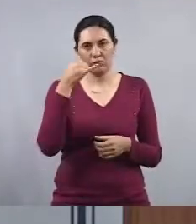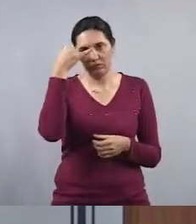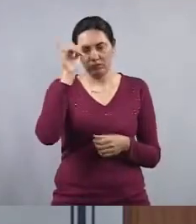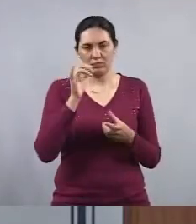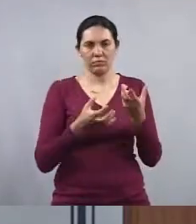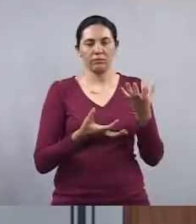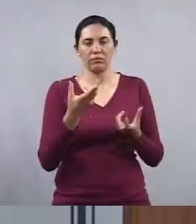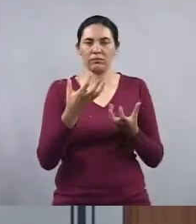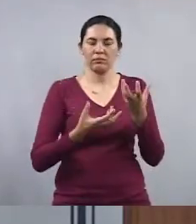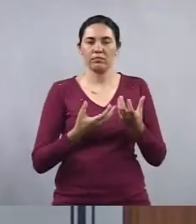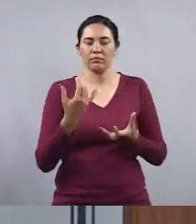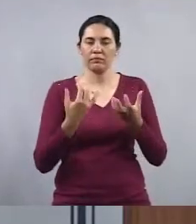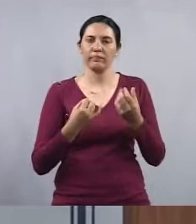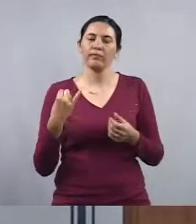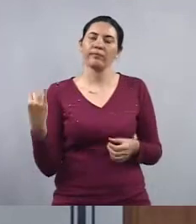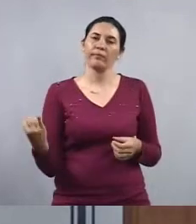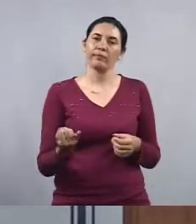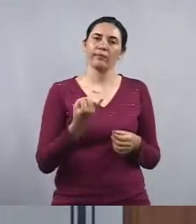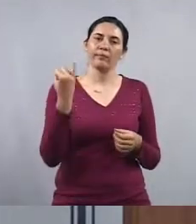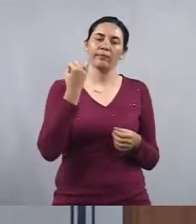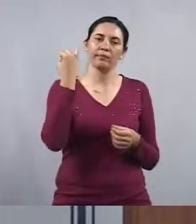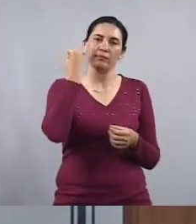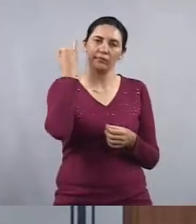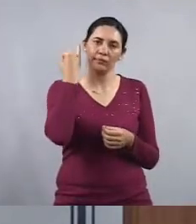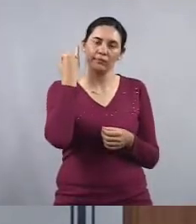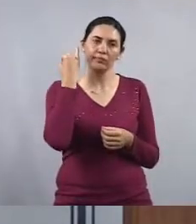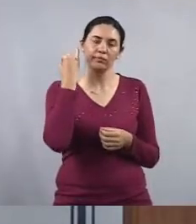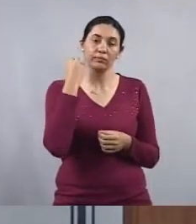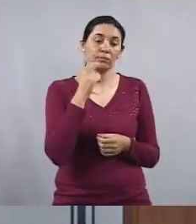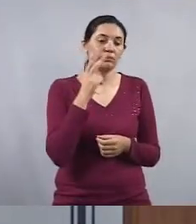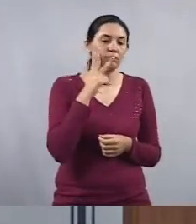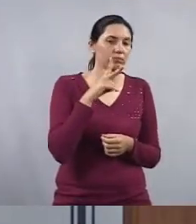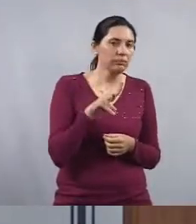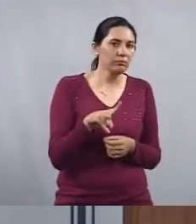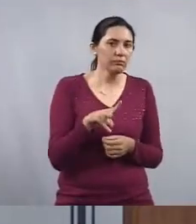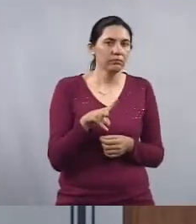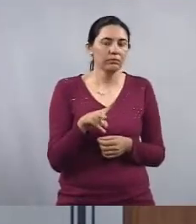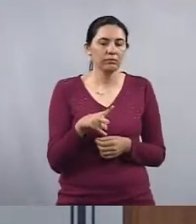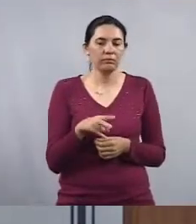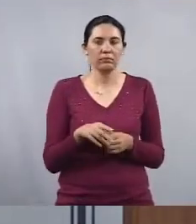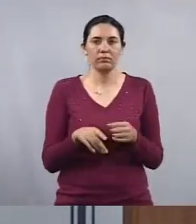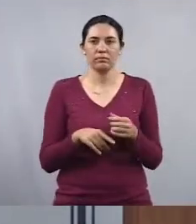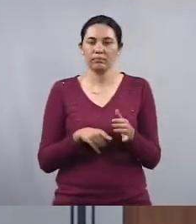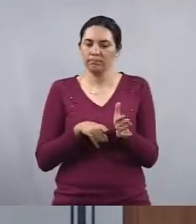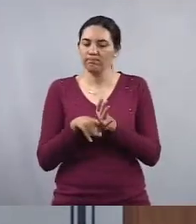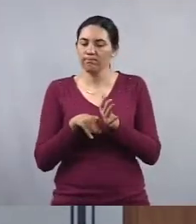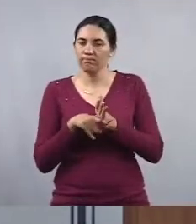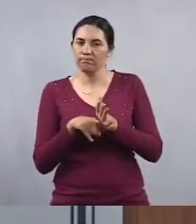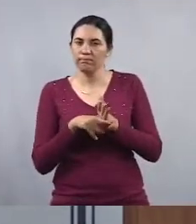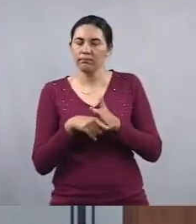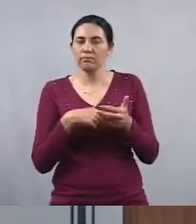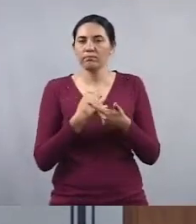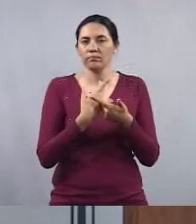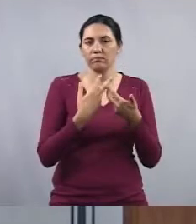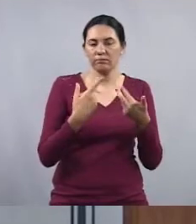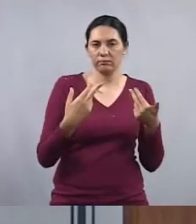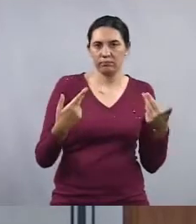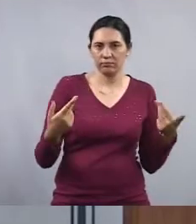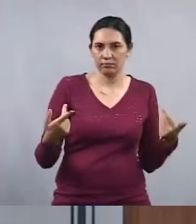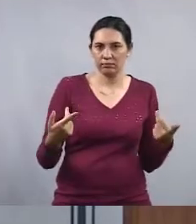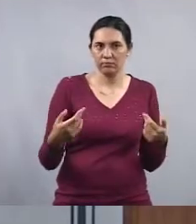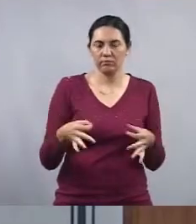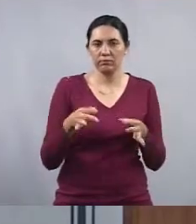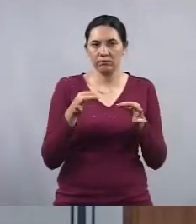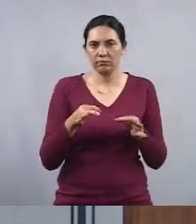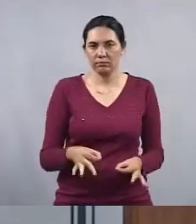Contas. É importante a gente fazer esse movimento e fazer esse levantamento para que medidas, caso isso esteja